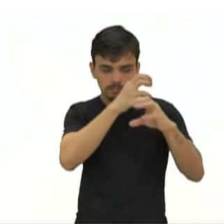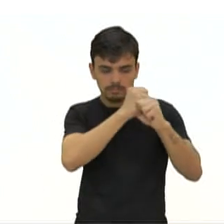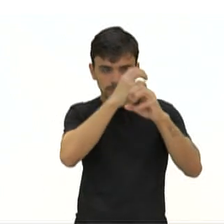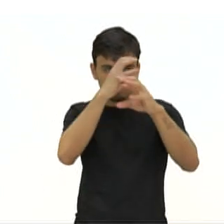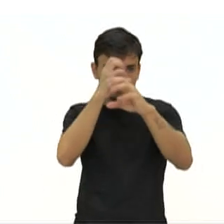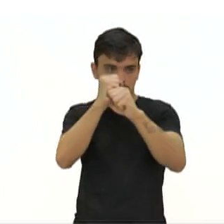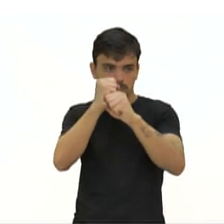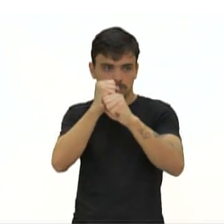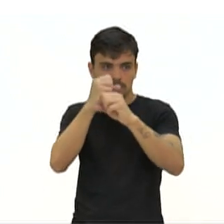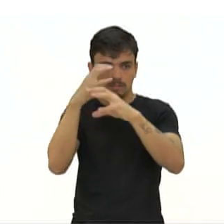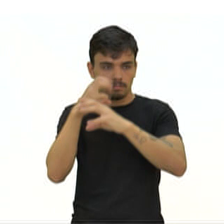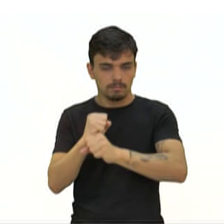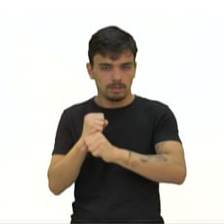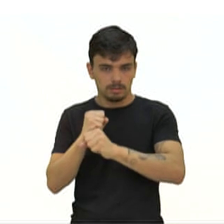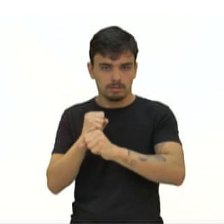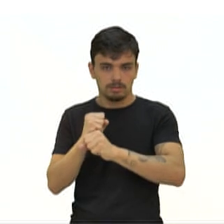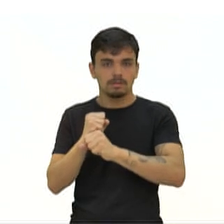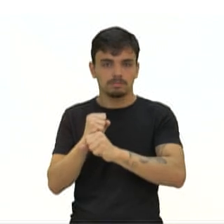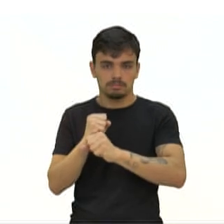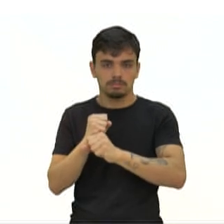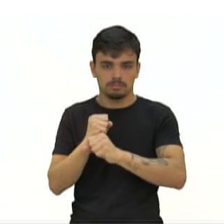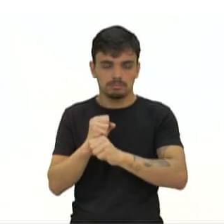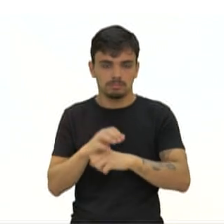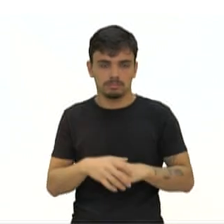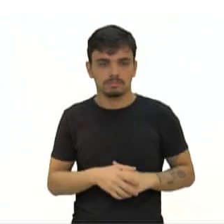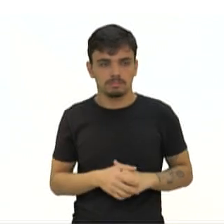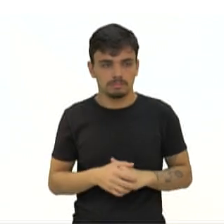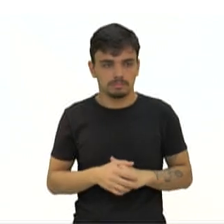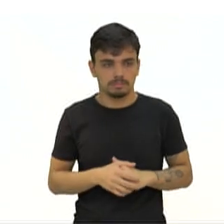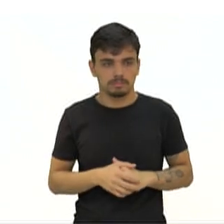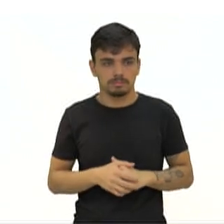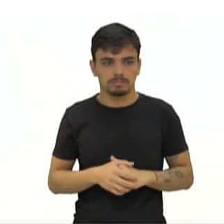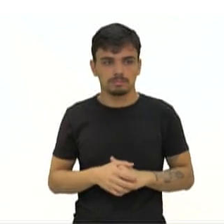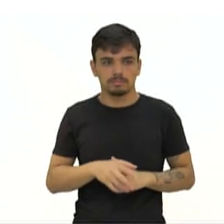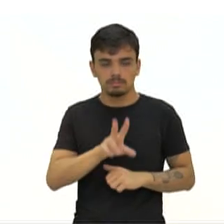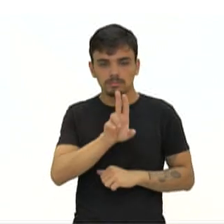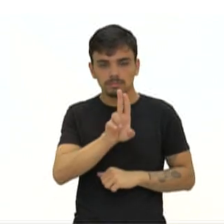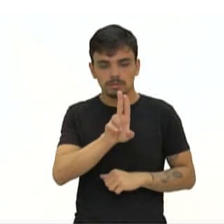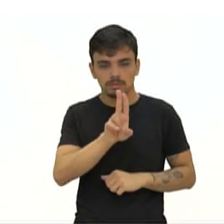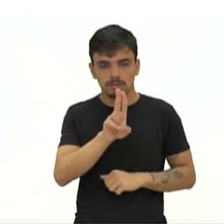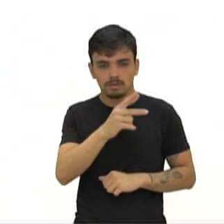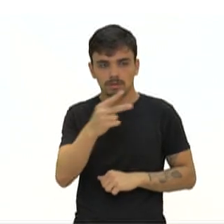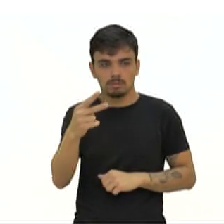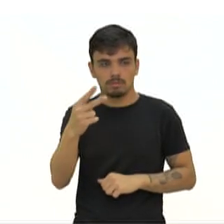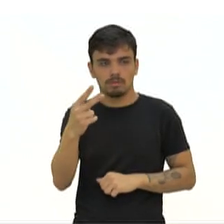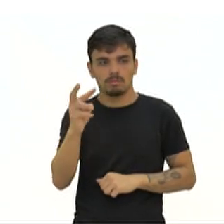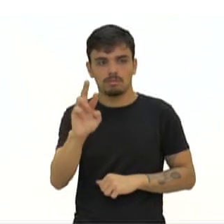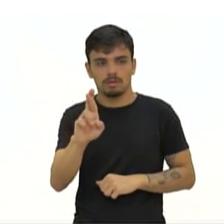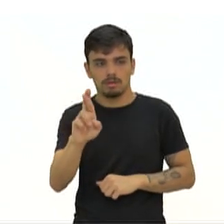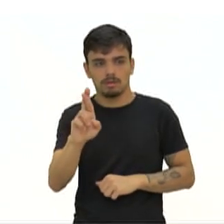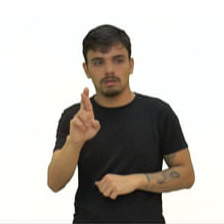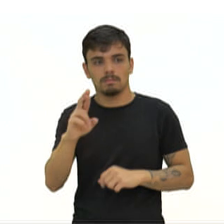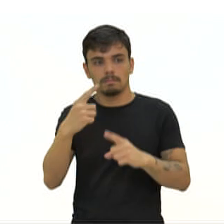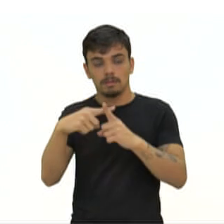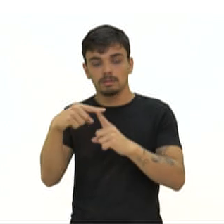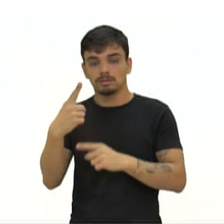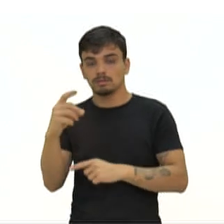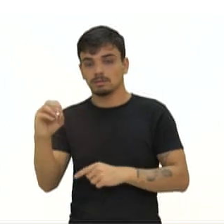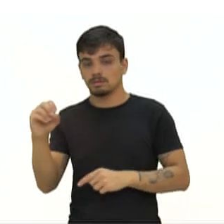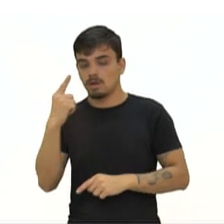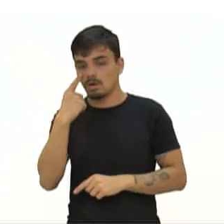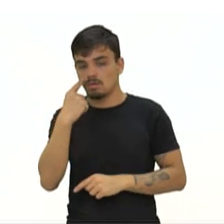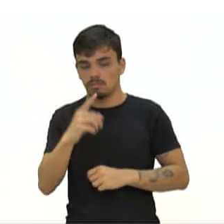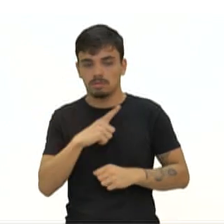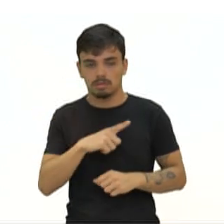resistor, mais a soma da tensão no outro resistor, 100 ohms. Está aqui o da fonte igual o R mais o 100. Então, eu vou obter o